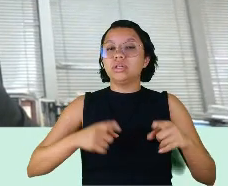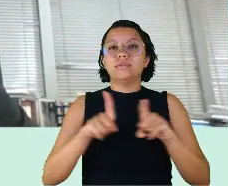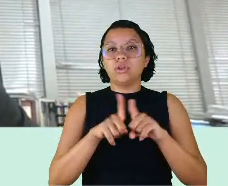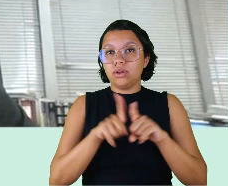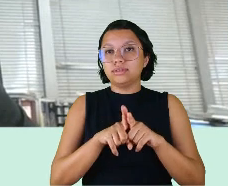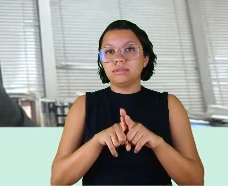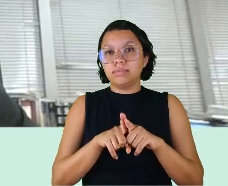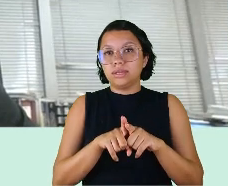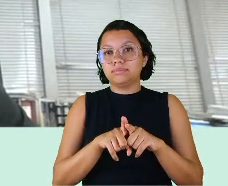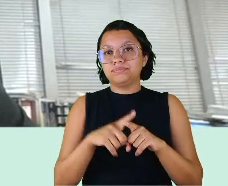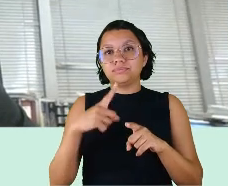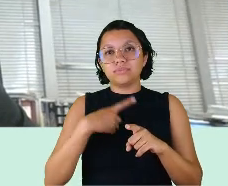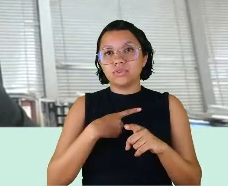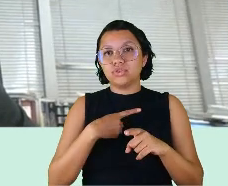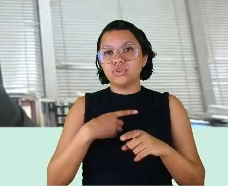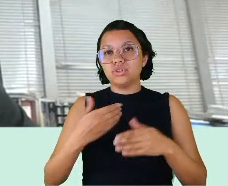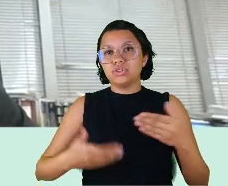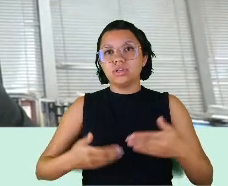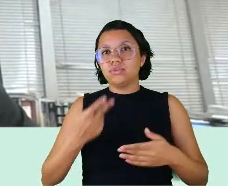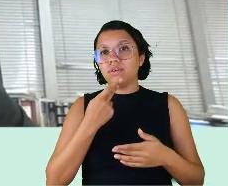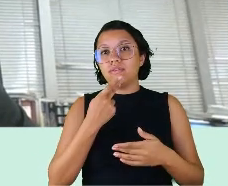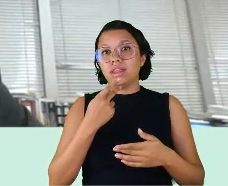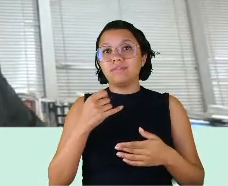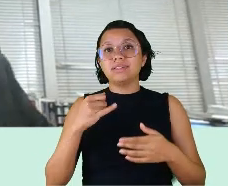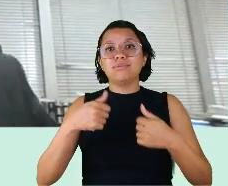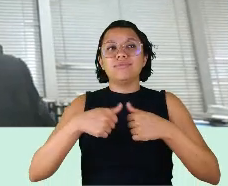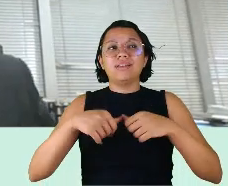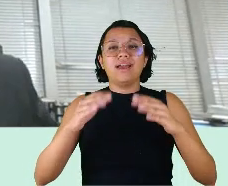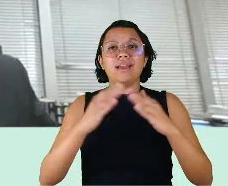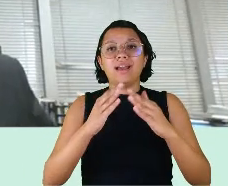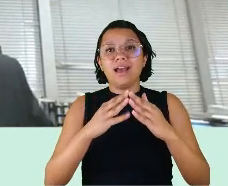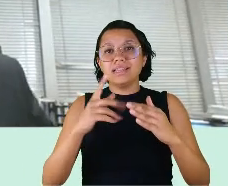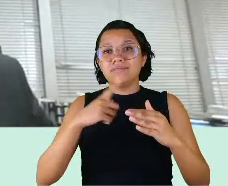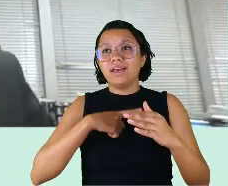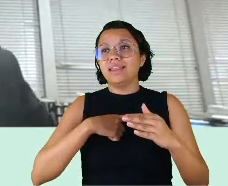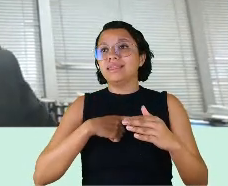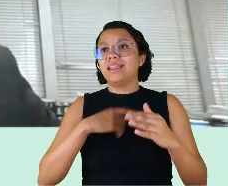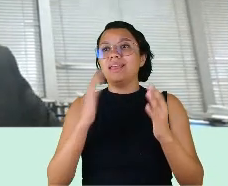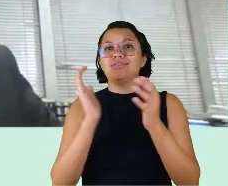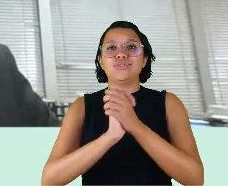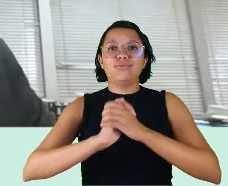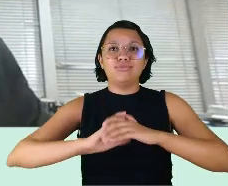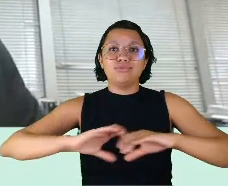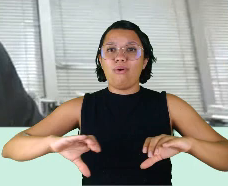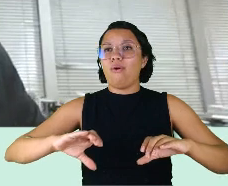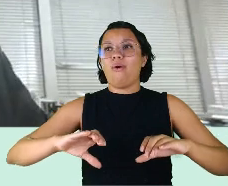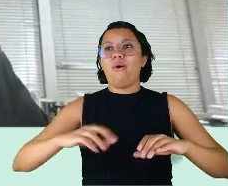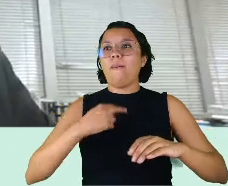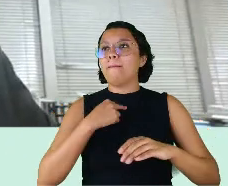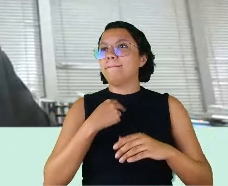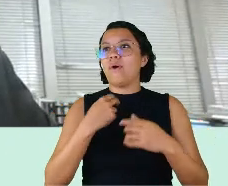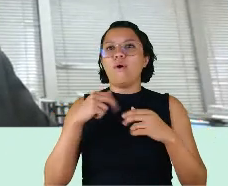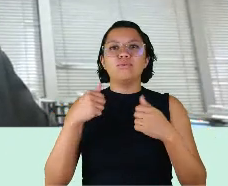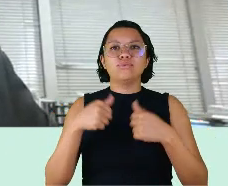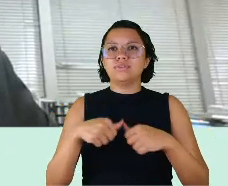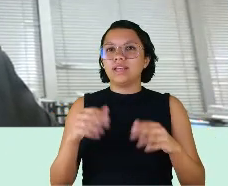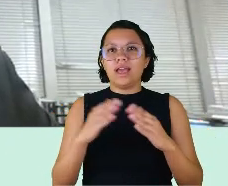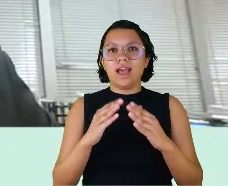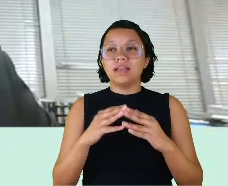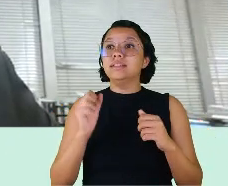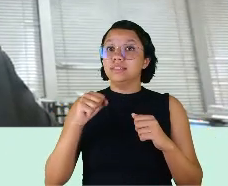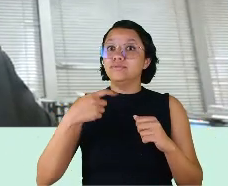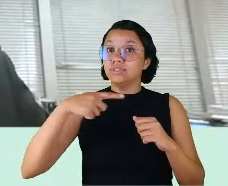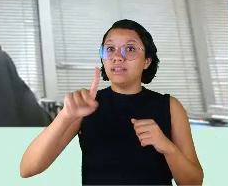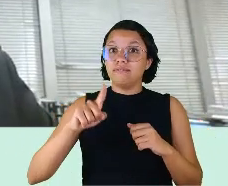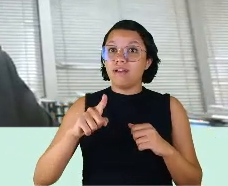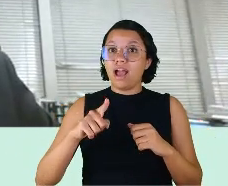servidores também. Tinha servidor que dizia, se eu ficar em casa, vai ter divórcio, eu não posso ficar em casa. Não, você vai para